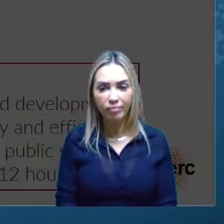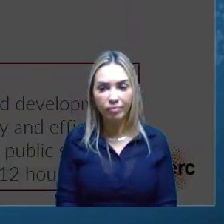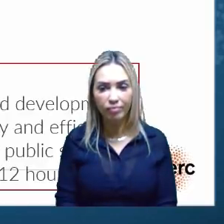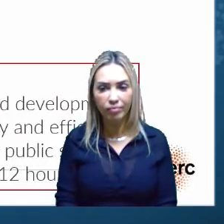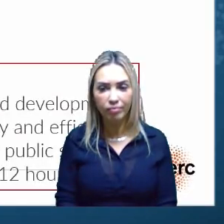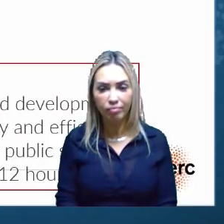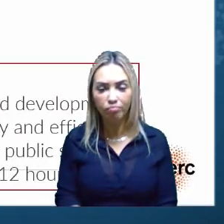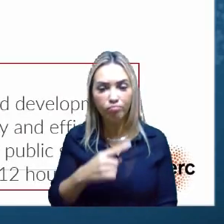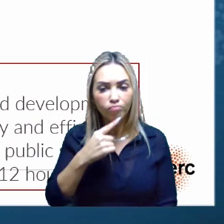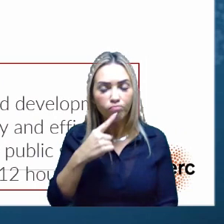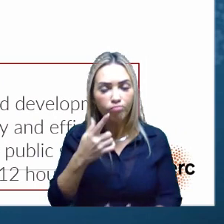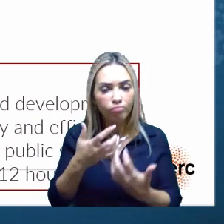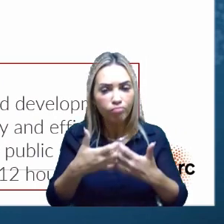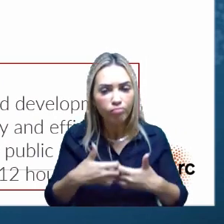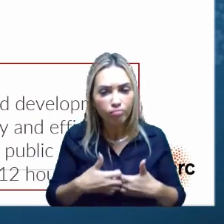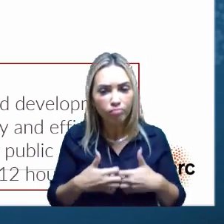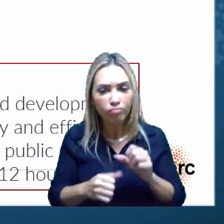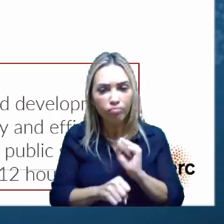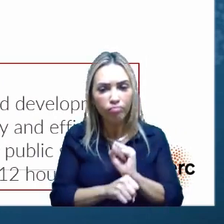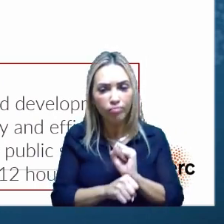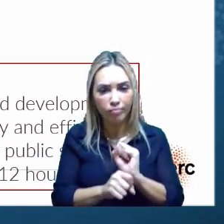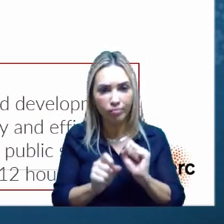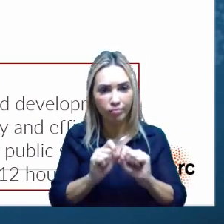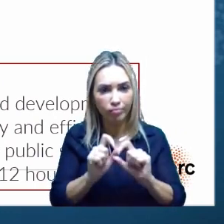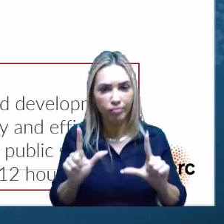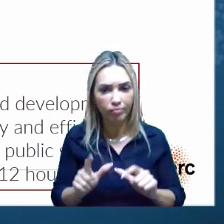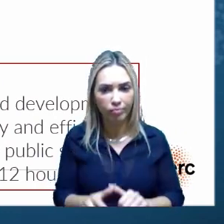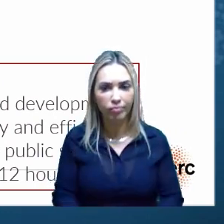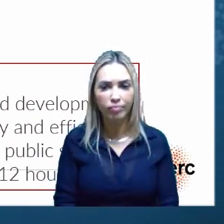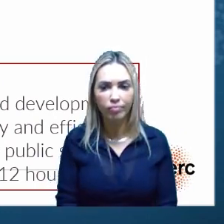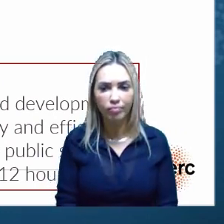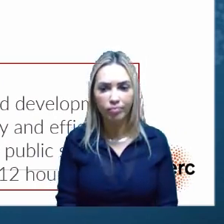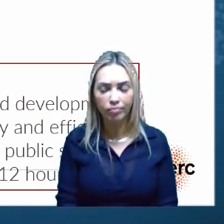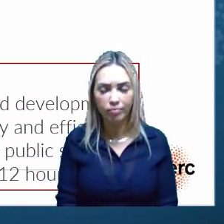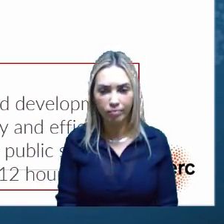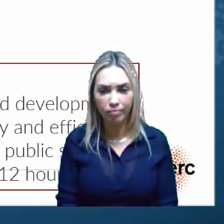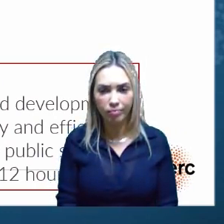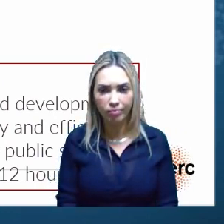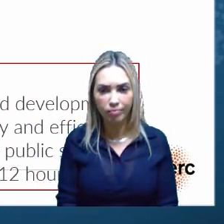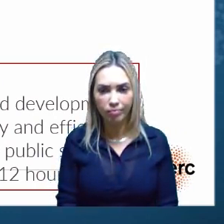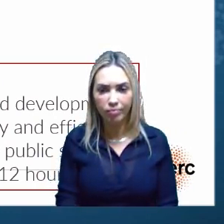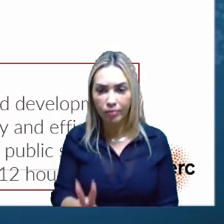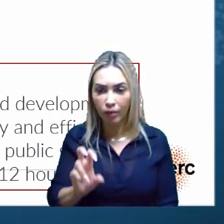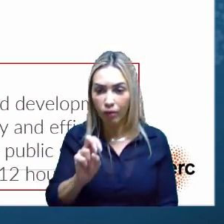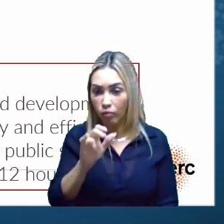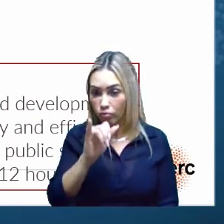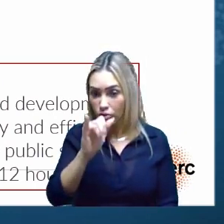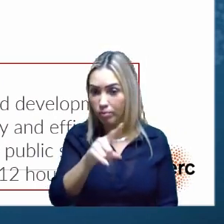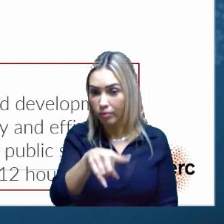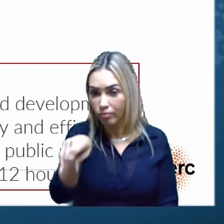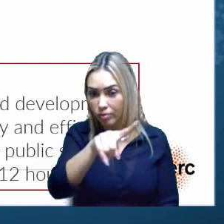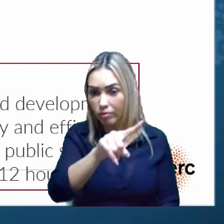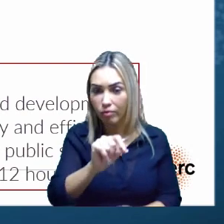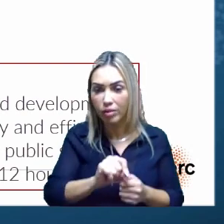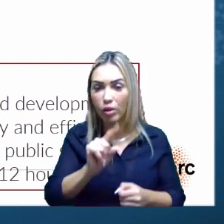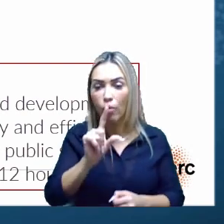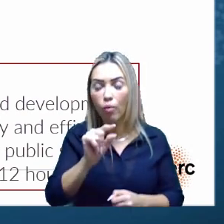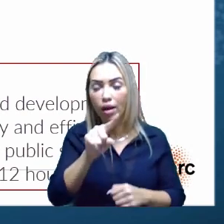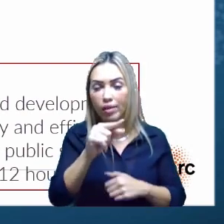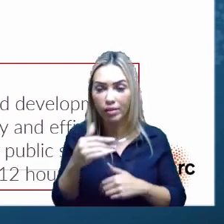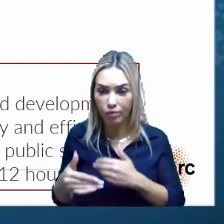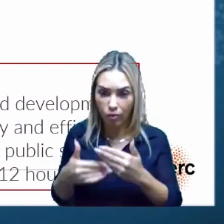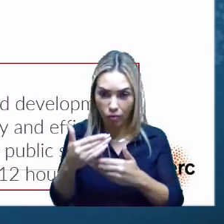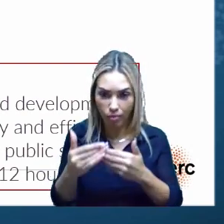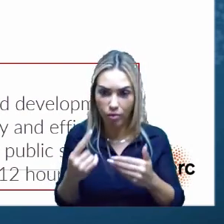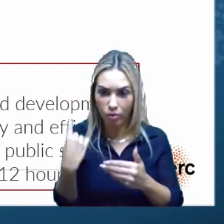Não está funcionando? Um momento, por favor. Basicamente, ele disse: eu vou dizer para vocês como é que vocês vão fazer esse desenvolvimento. Vamos fazer